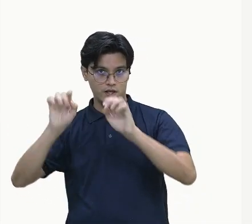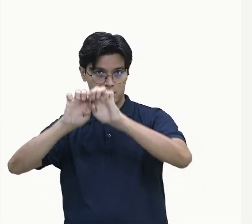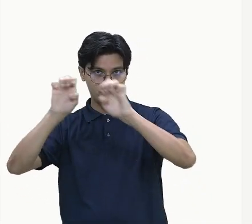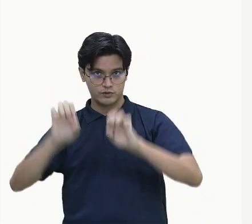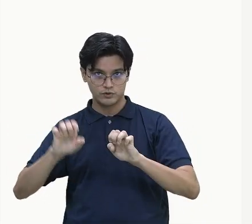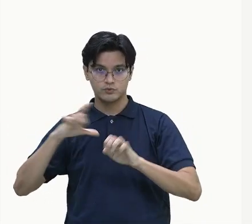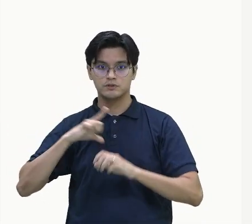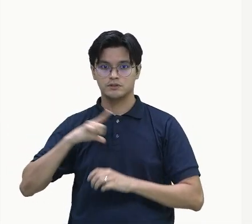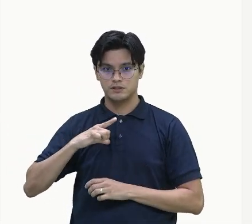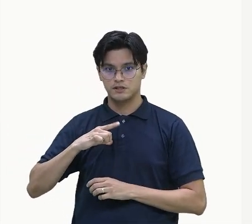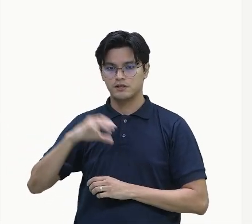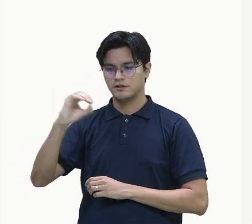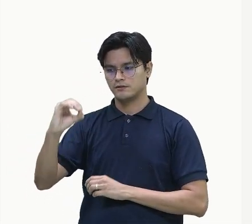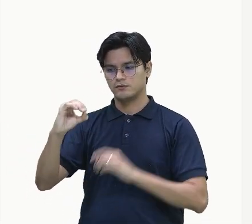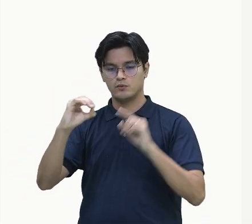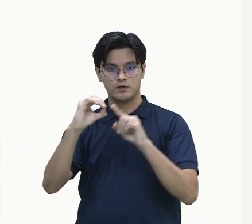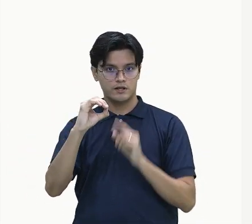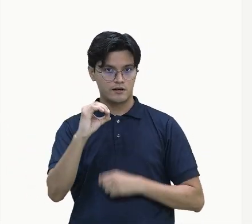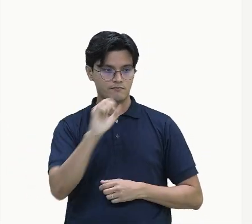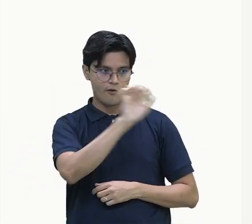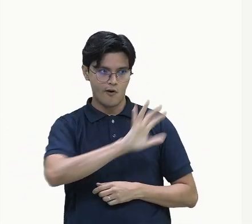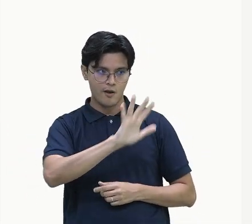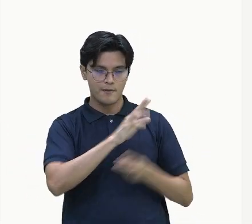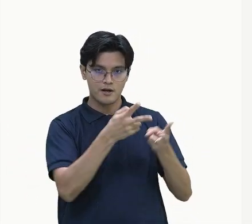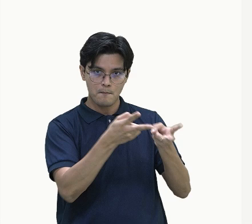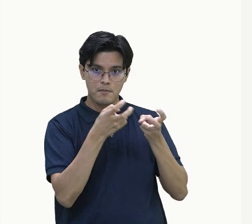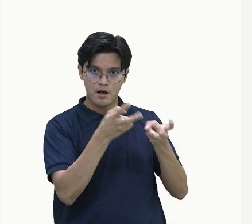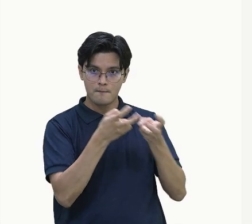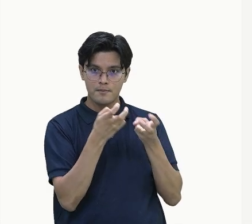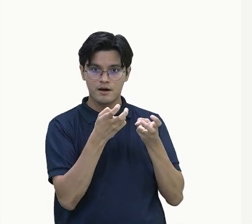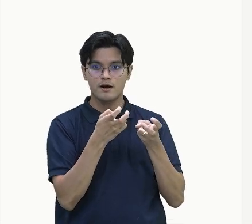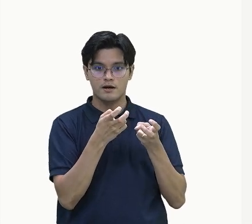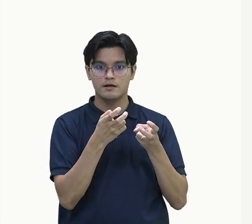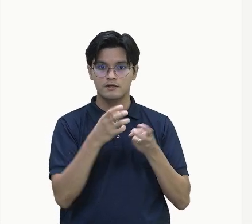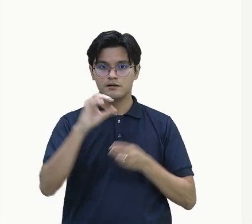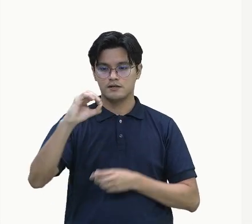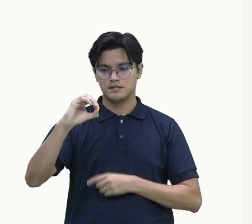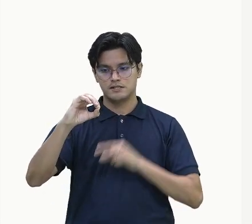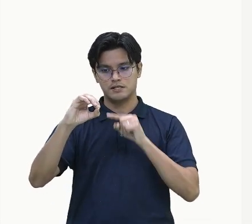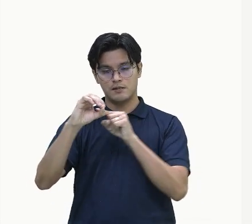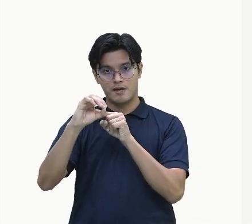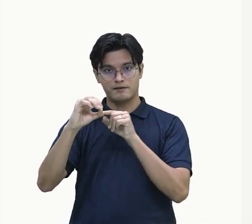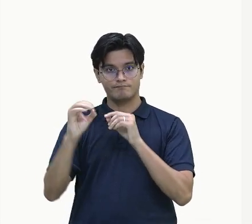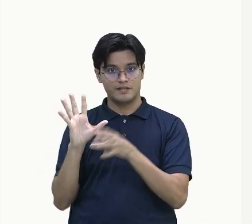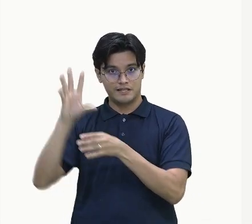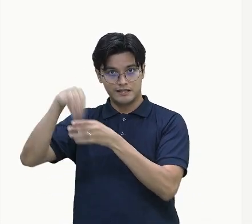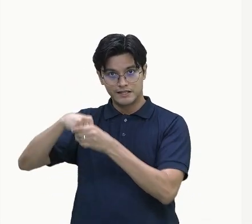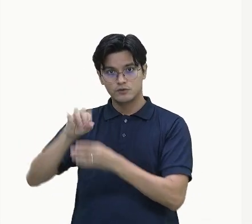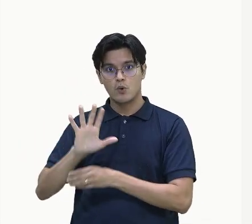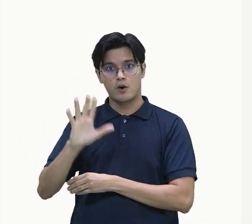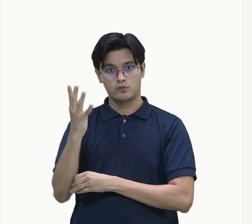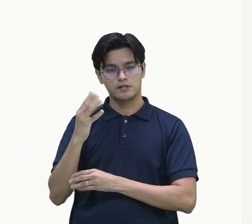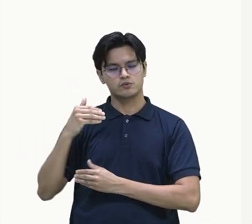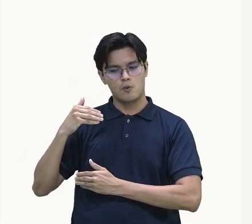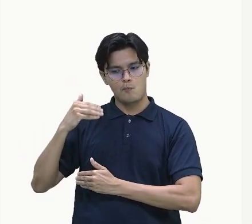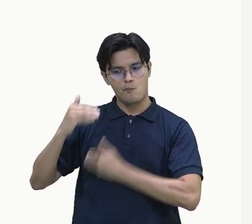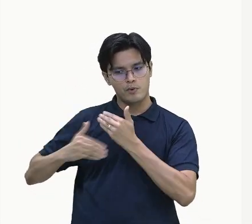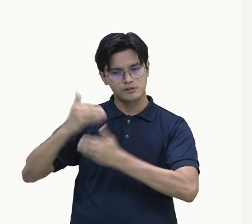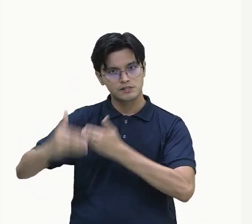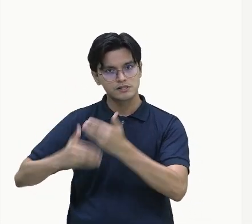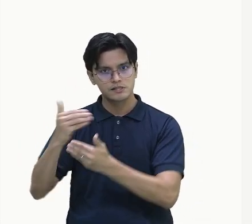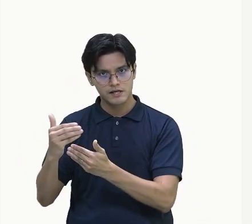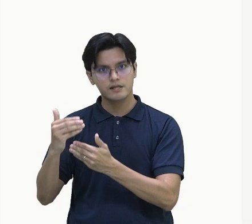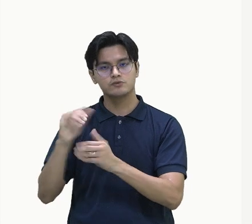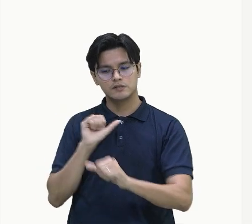recepção da imagem, e aqui na parte posterior nós temos essa imagem sendo processada e levada para o cérebro até a partir